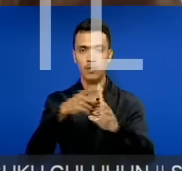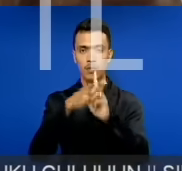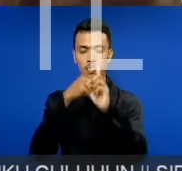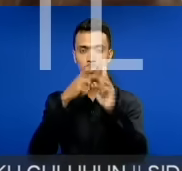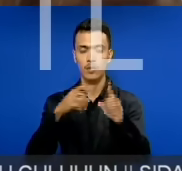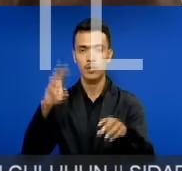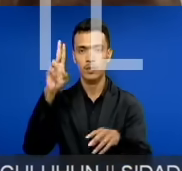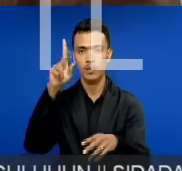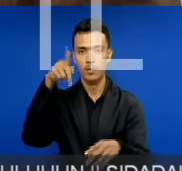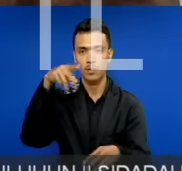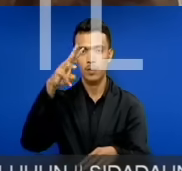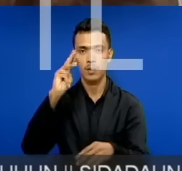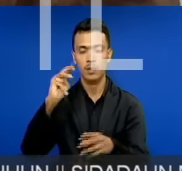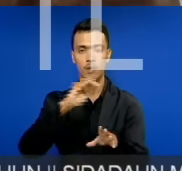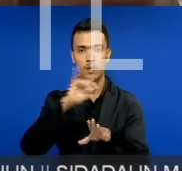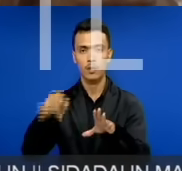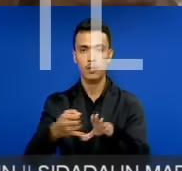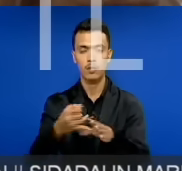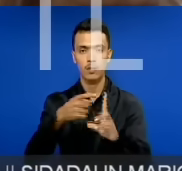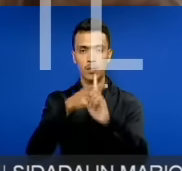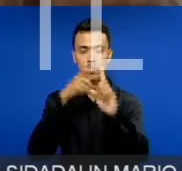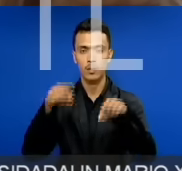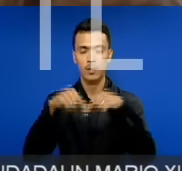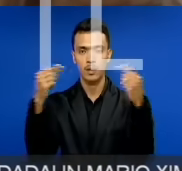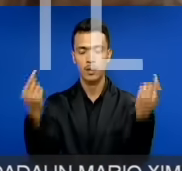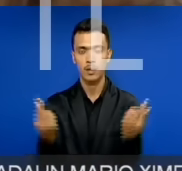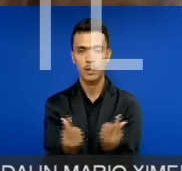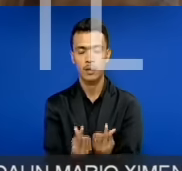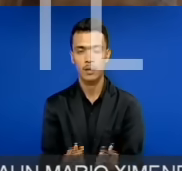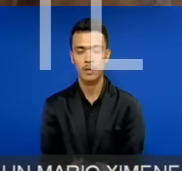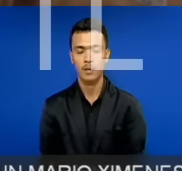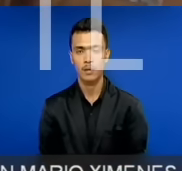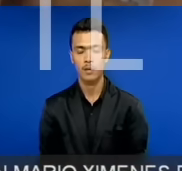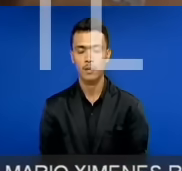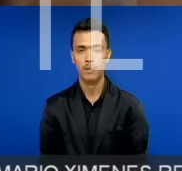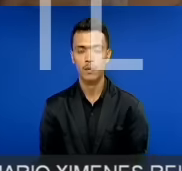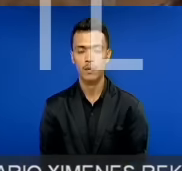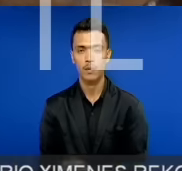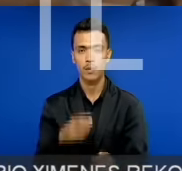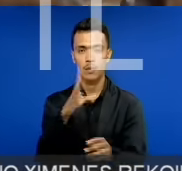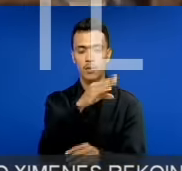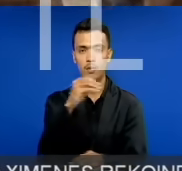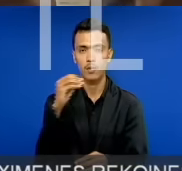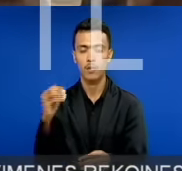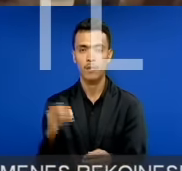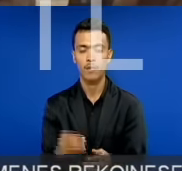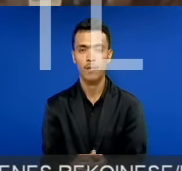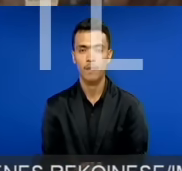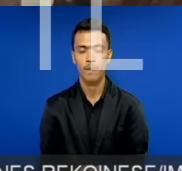Polícia Marítima, mas composto de ser equipas busca salvamento e, ao mesmo tempo, você equipa mergulhadora.